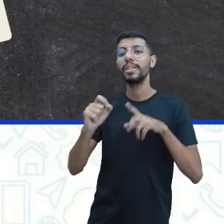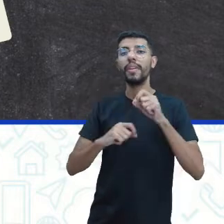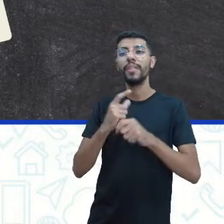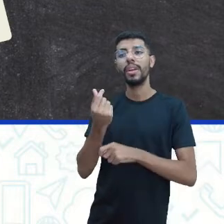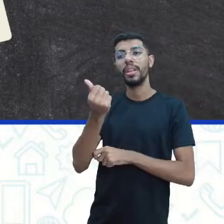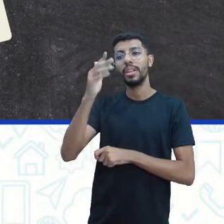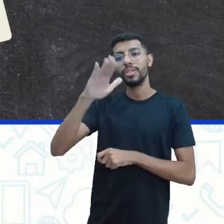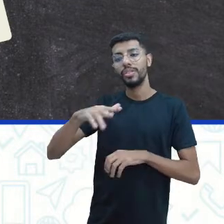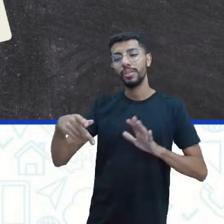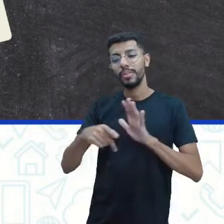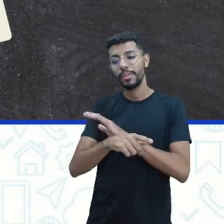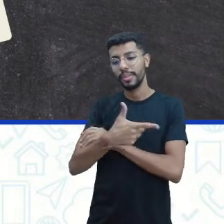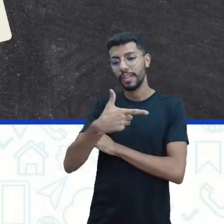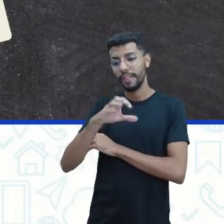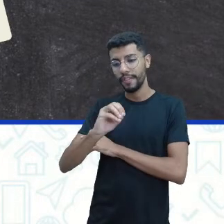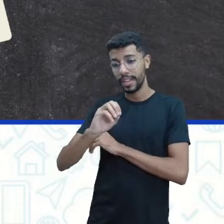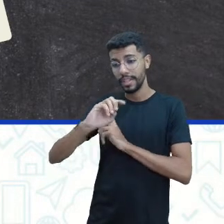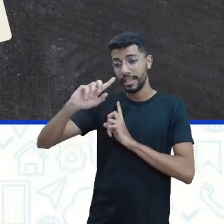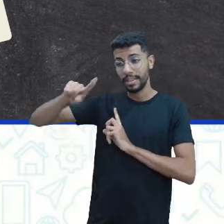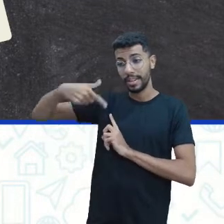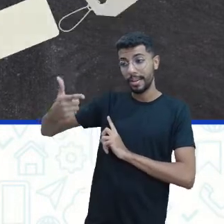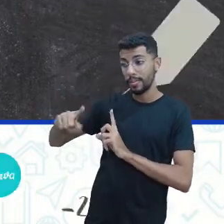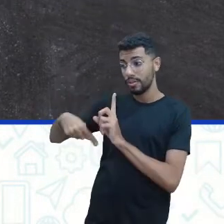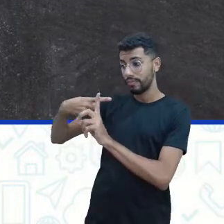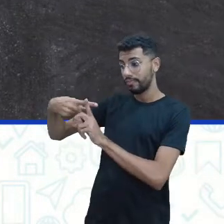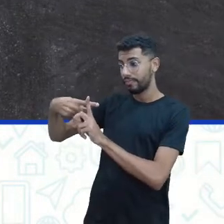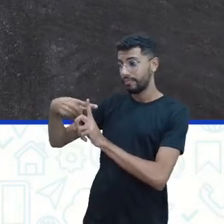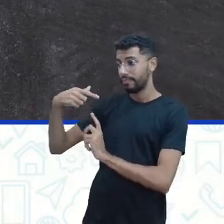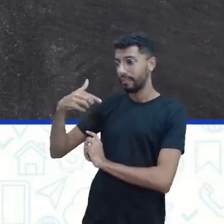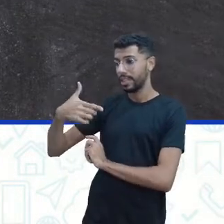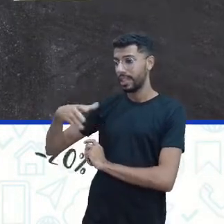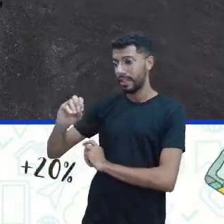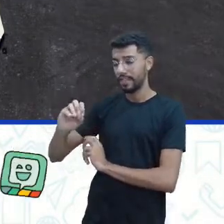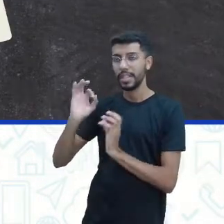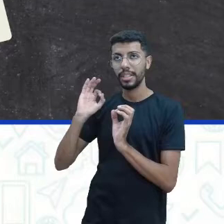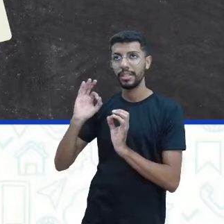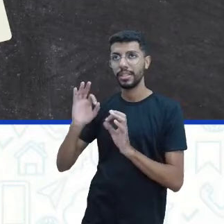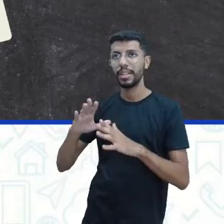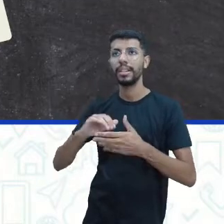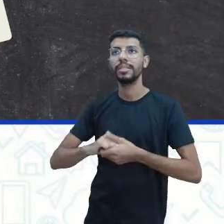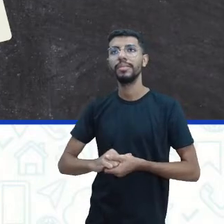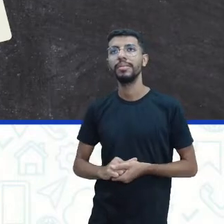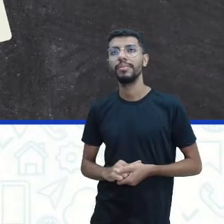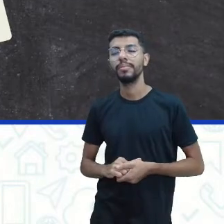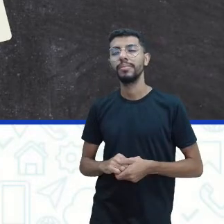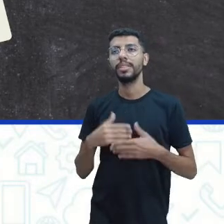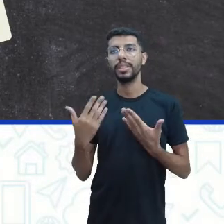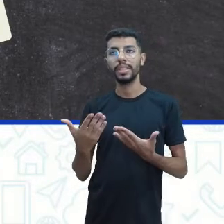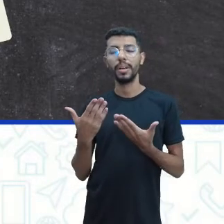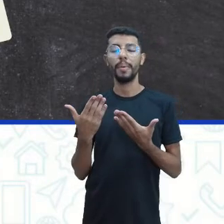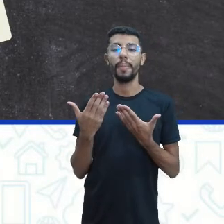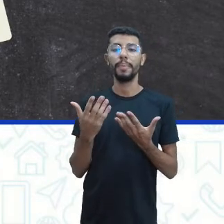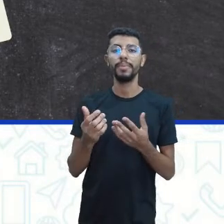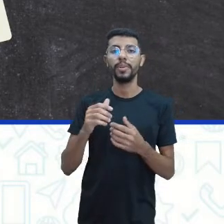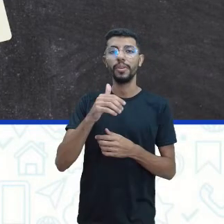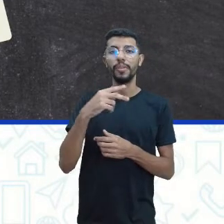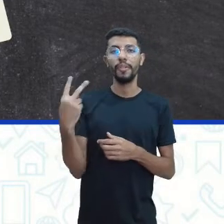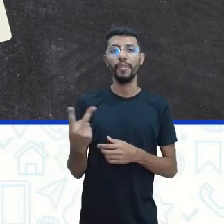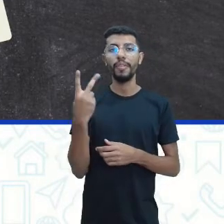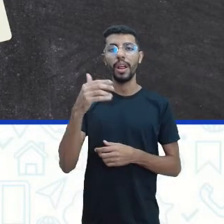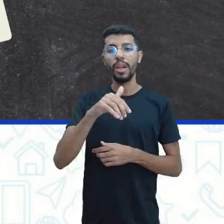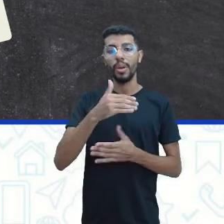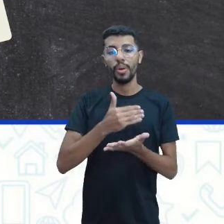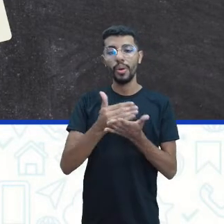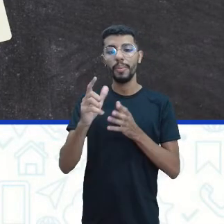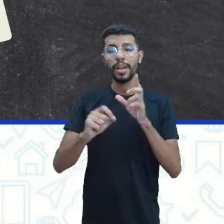desconto de 20 e um acréscimo de 20. Vamos observar como é que isso vai ficar aqui, ó. O valor inicial era o 100, então aí já